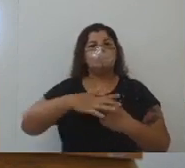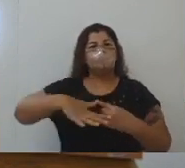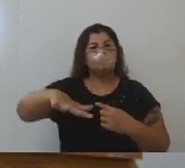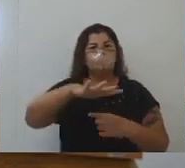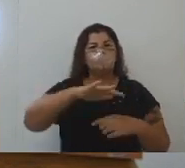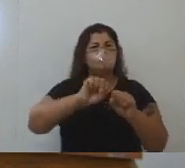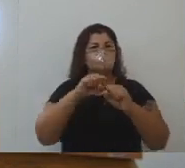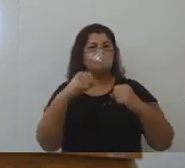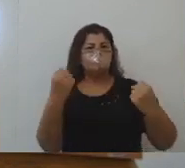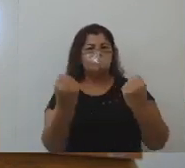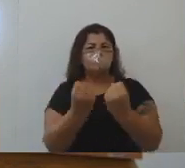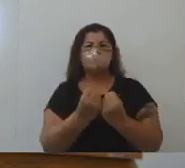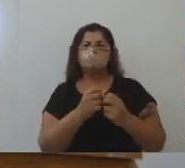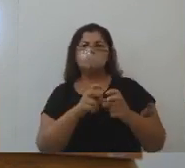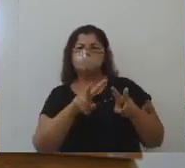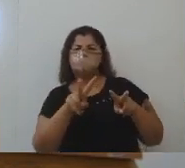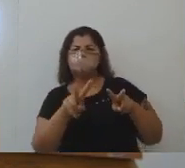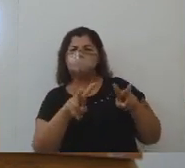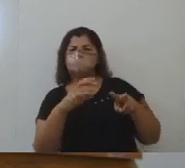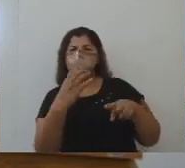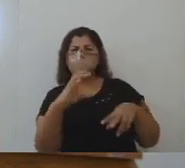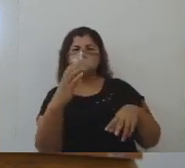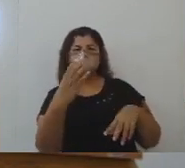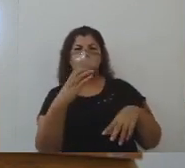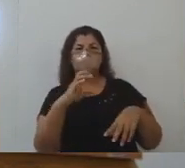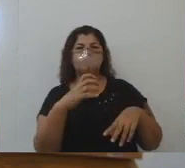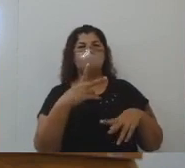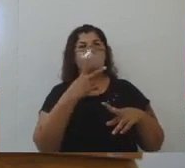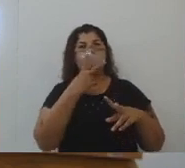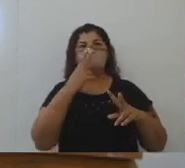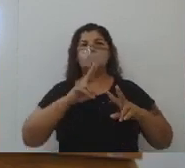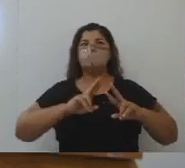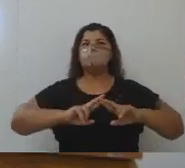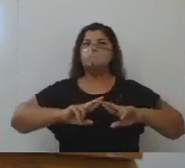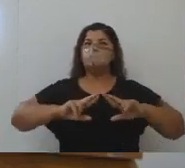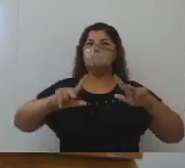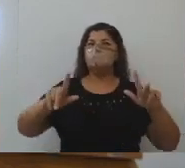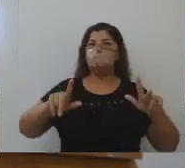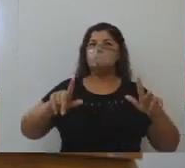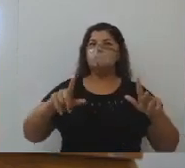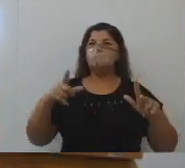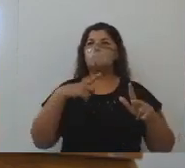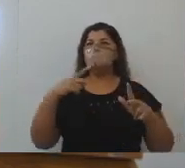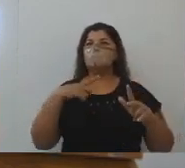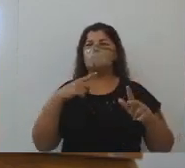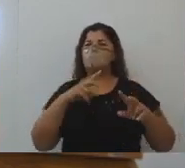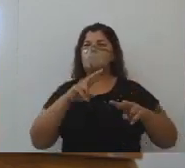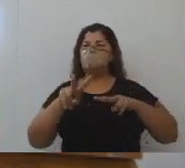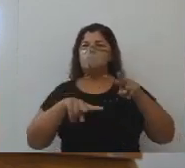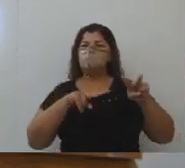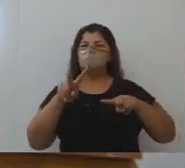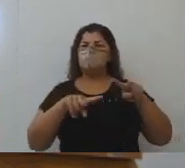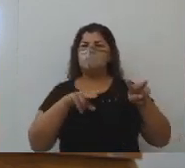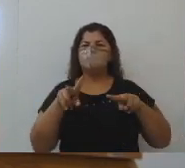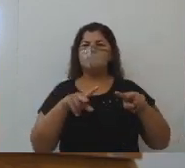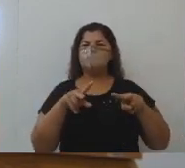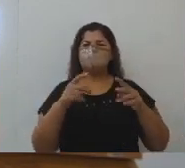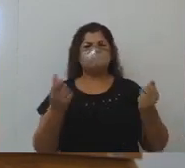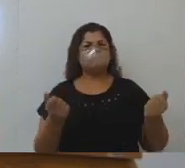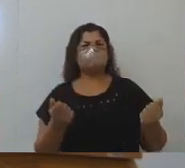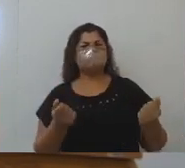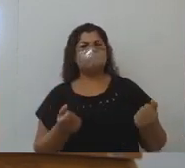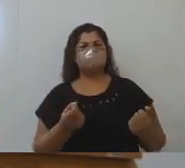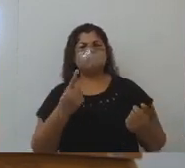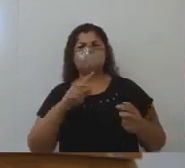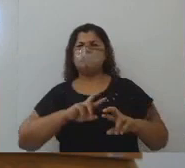com estranhamento. Quando a gente chega em determinado grupo social, a gente observa uma realidade e diz assim, peraí, isso é diferente